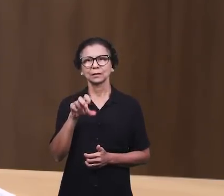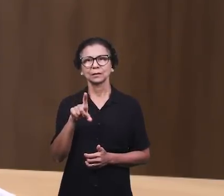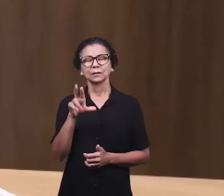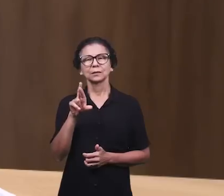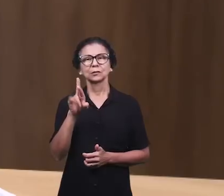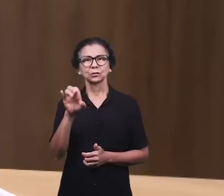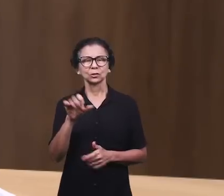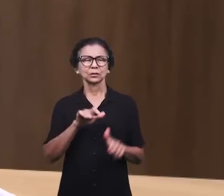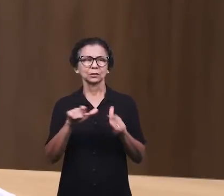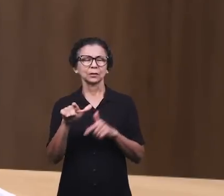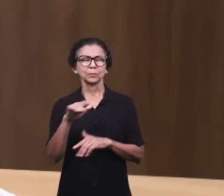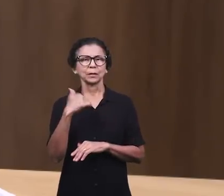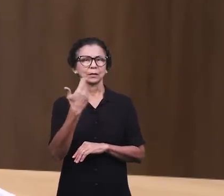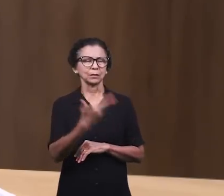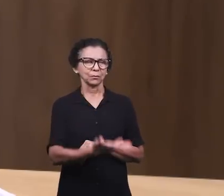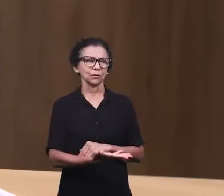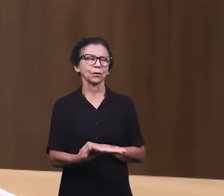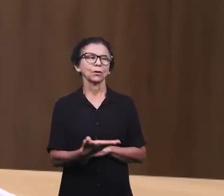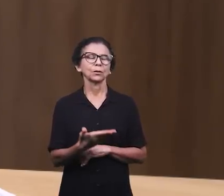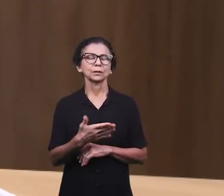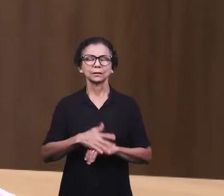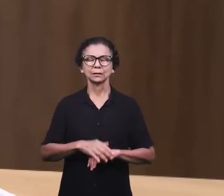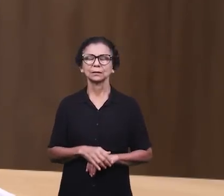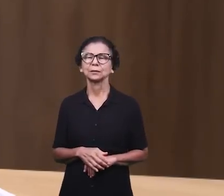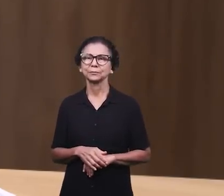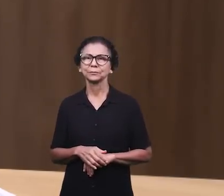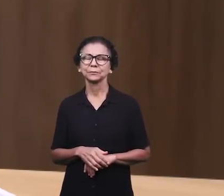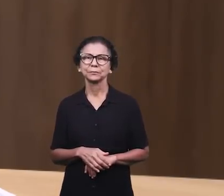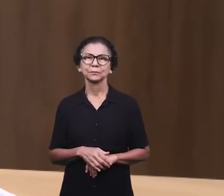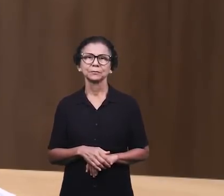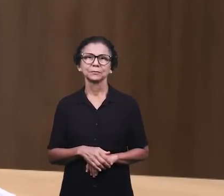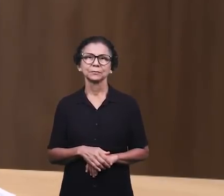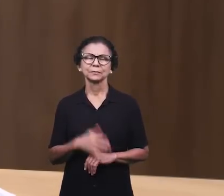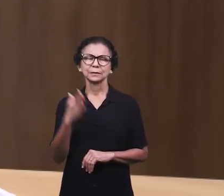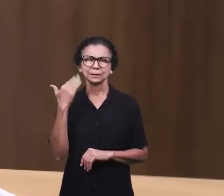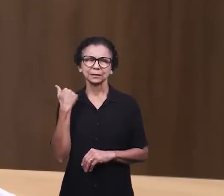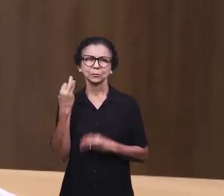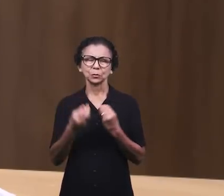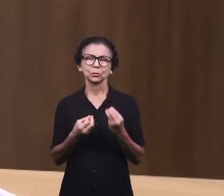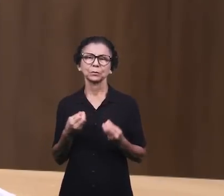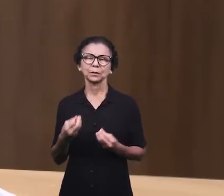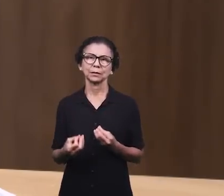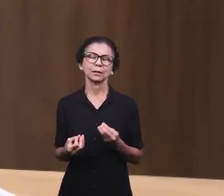também na África e tal. Mas eu fico olhando o que o Espírito Santo fez conosco.